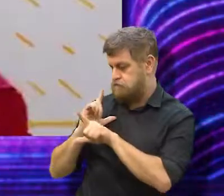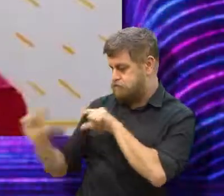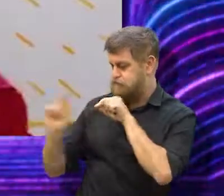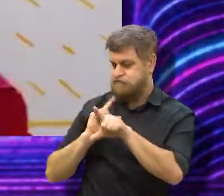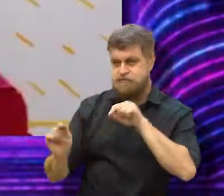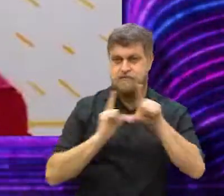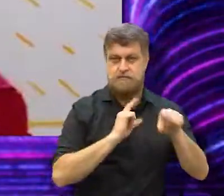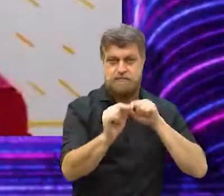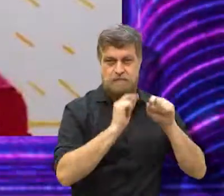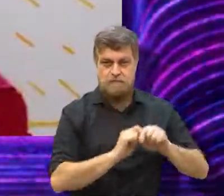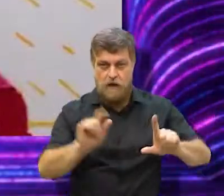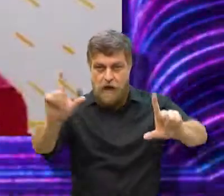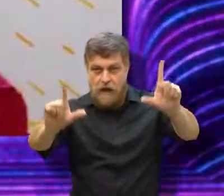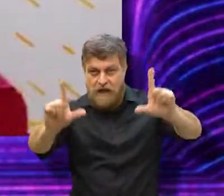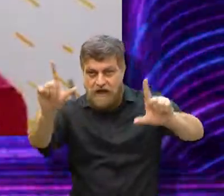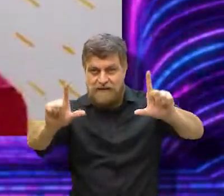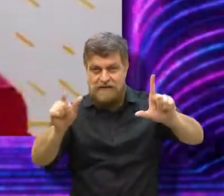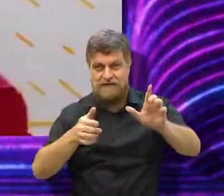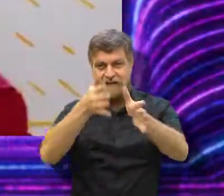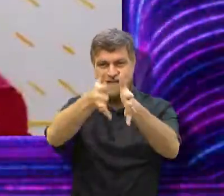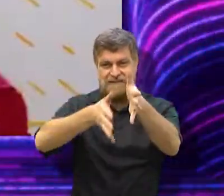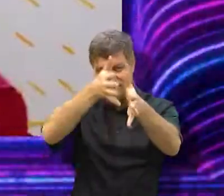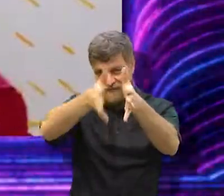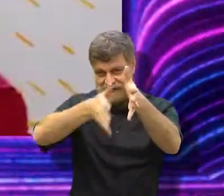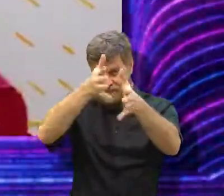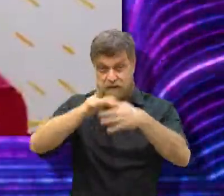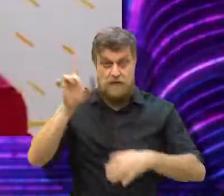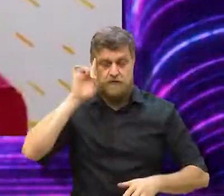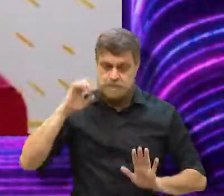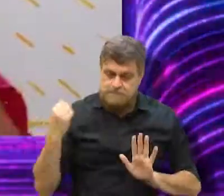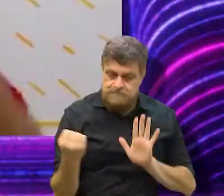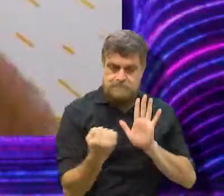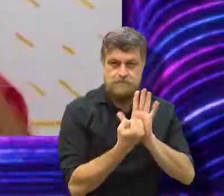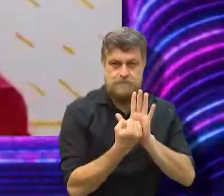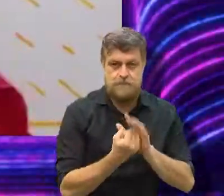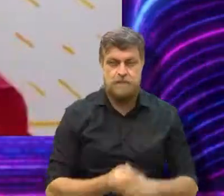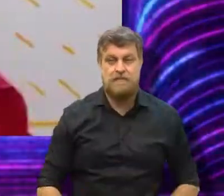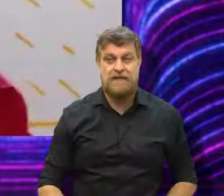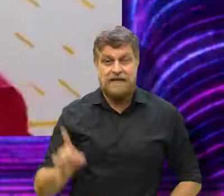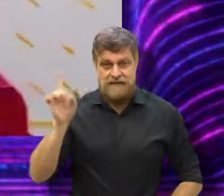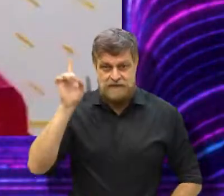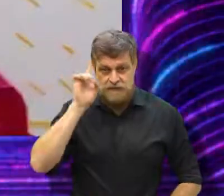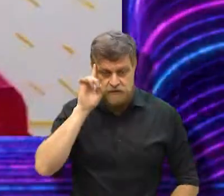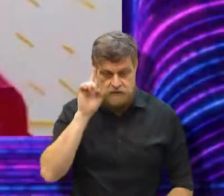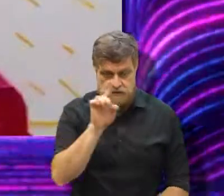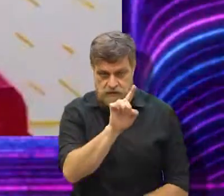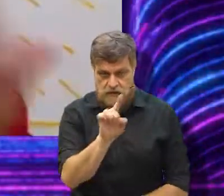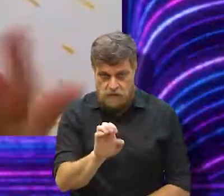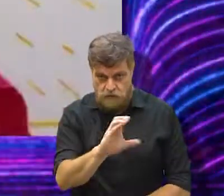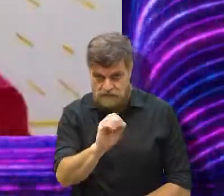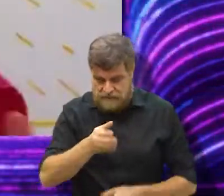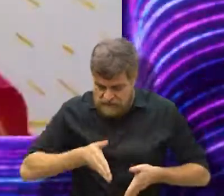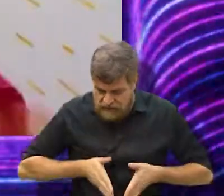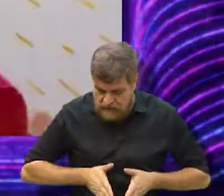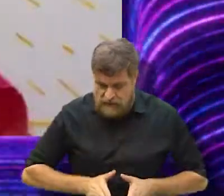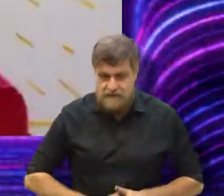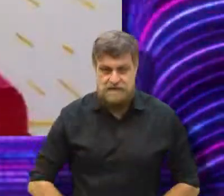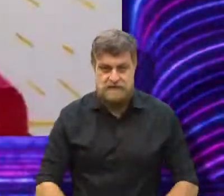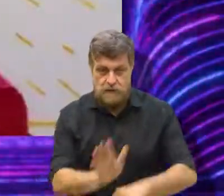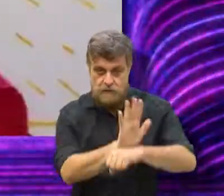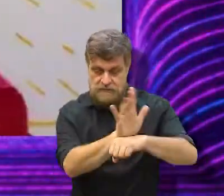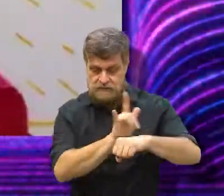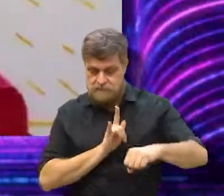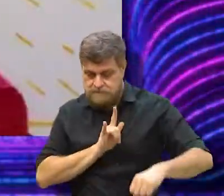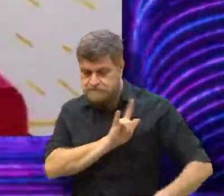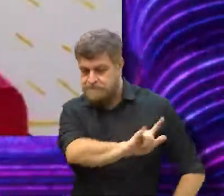correram, fugiram do trem que estava chegando na tela. Então foi um dia muito marcante. E o Zeca nasceu nesse dia, nasceu destinado a amar o cinema.